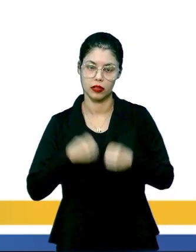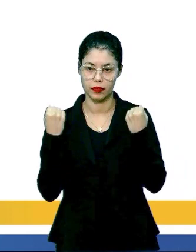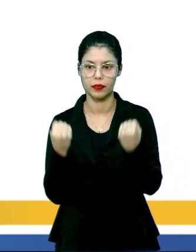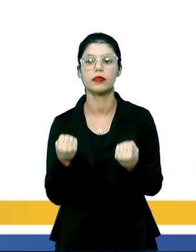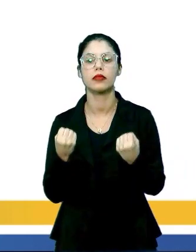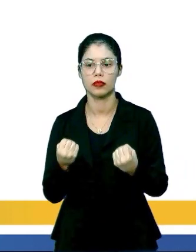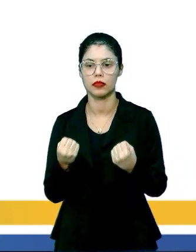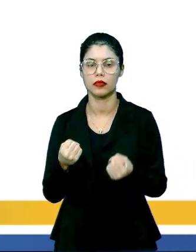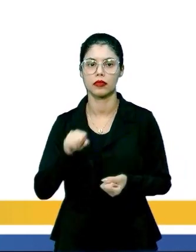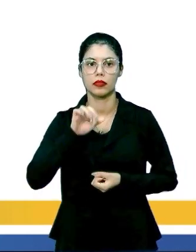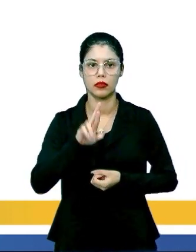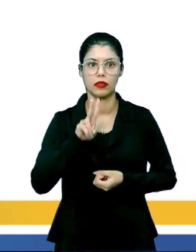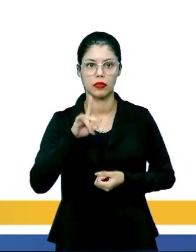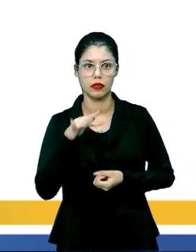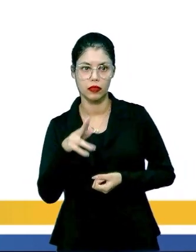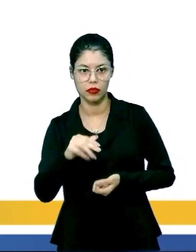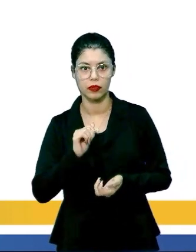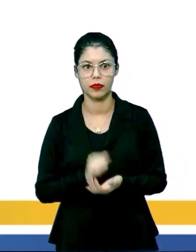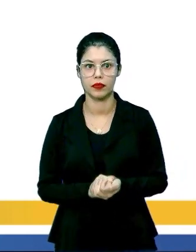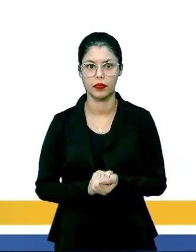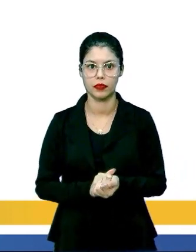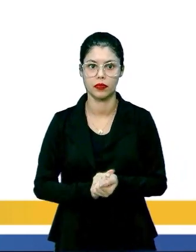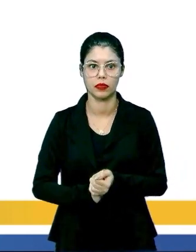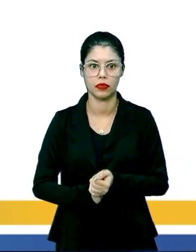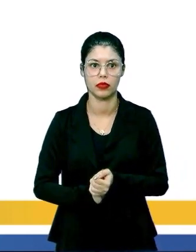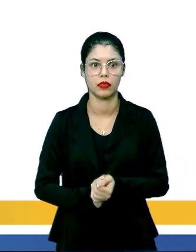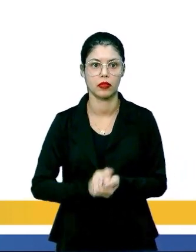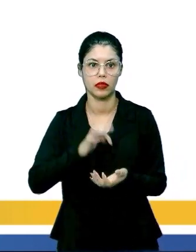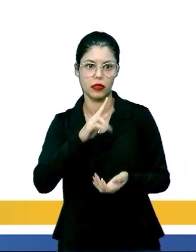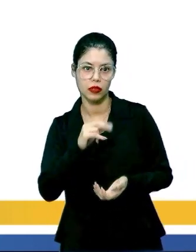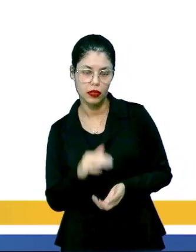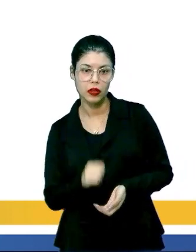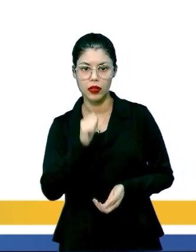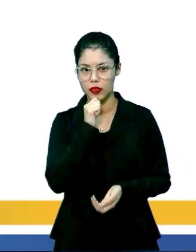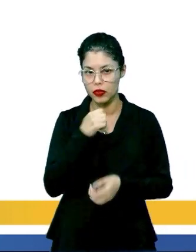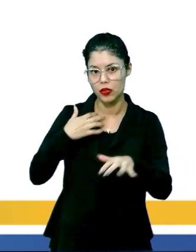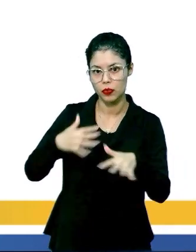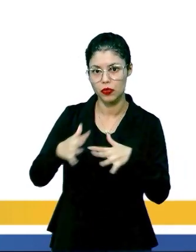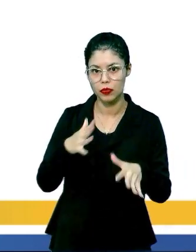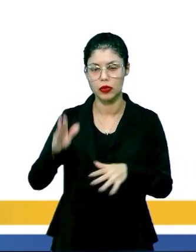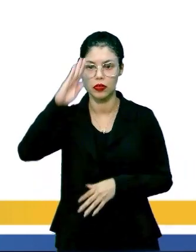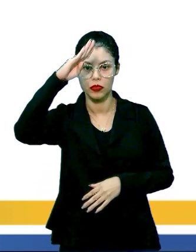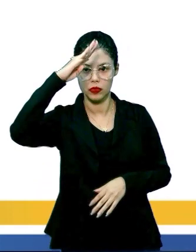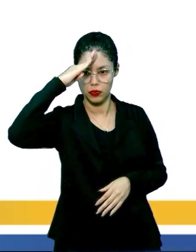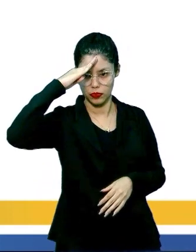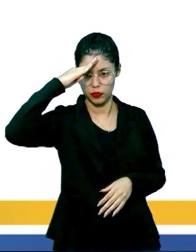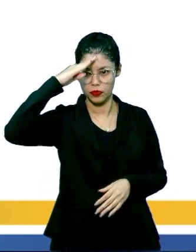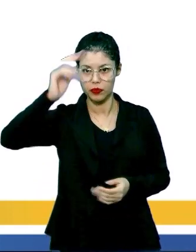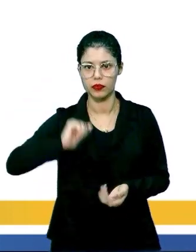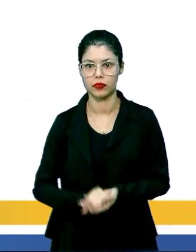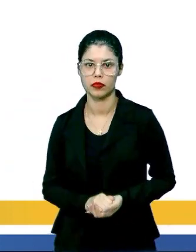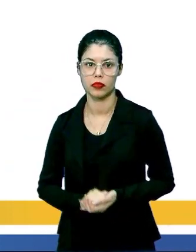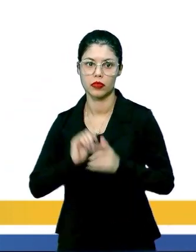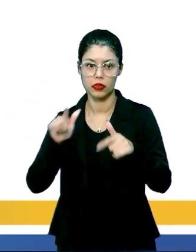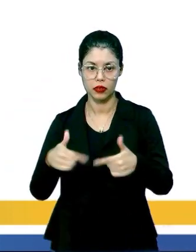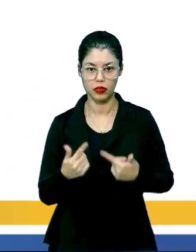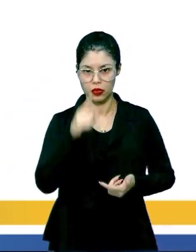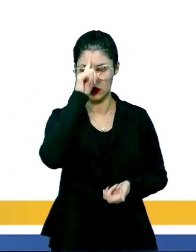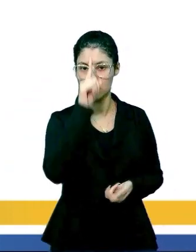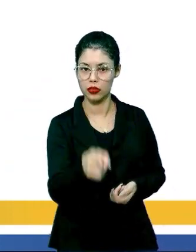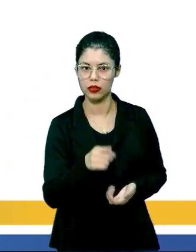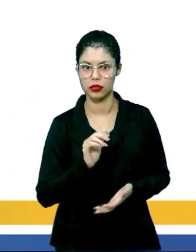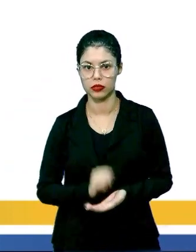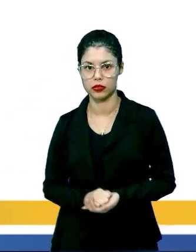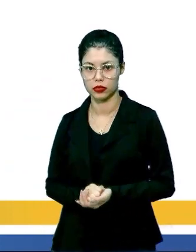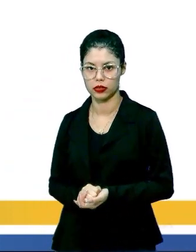também vai ter outras rupturas nesse momento. O tenentismo, que é um movimento dos militares, né? Eles vão liderados que